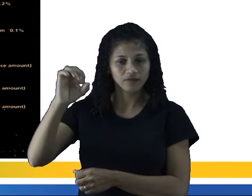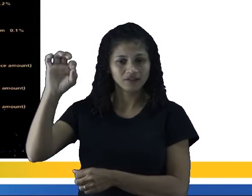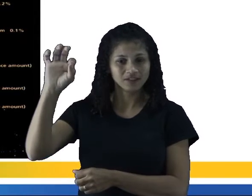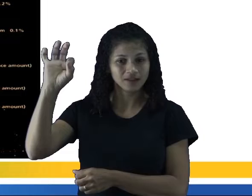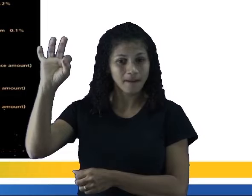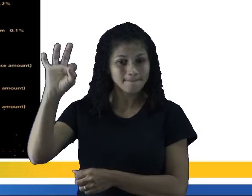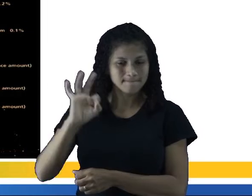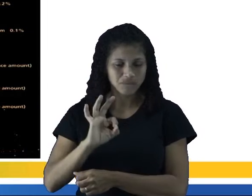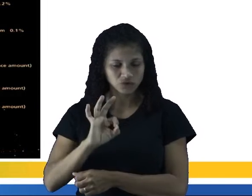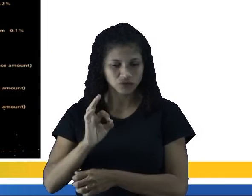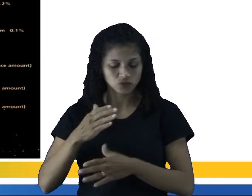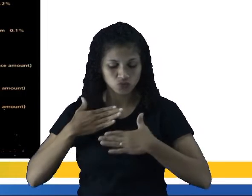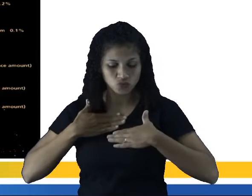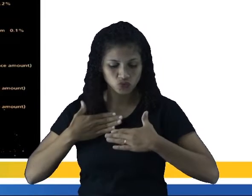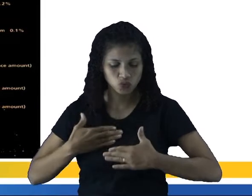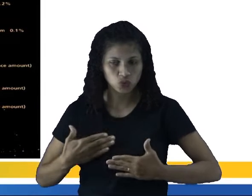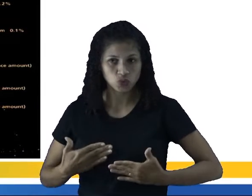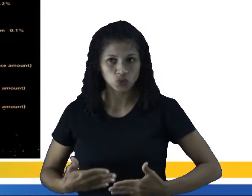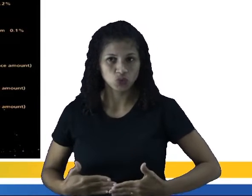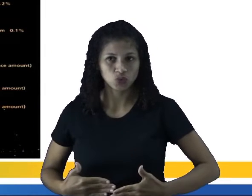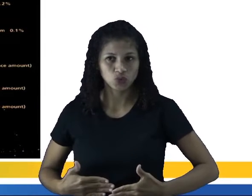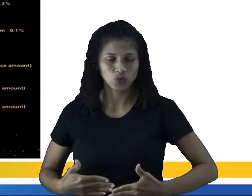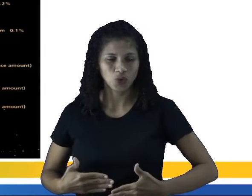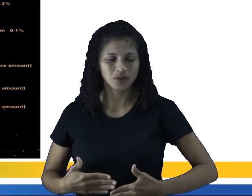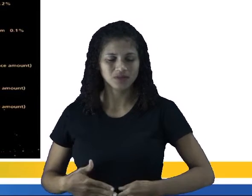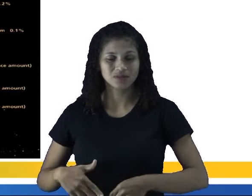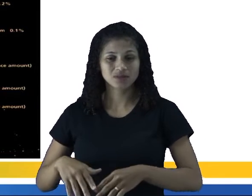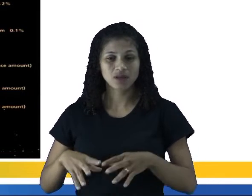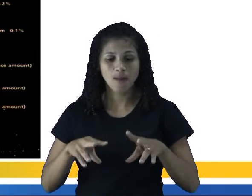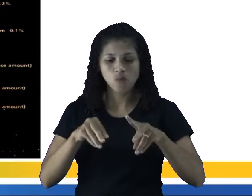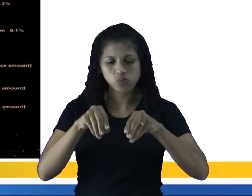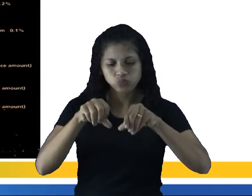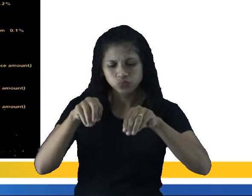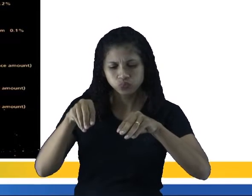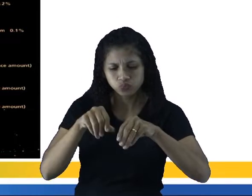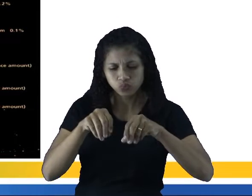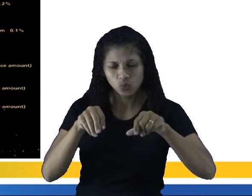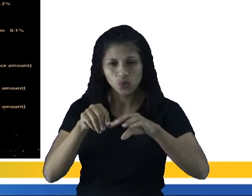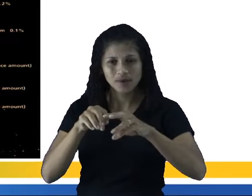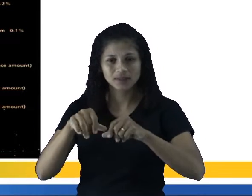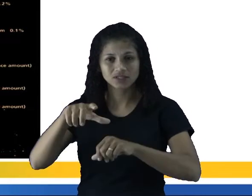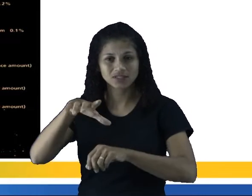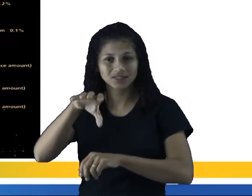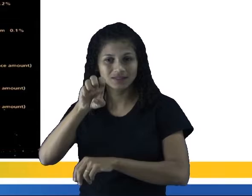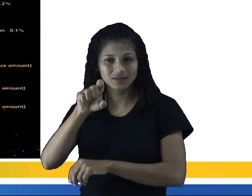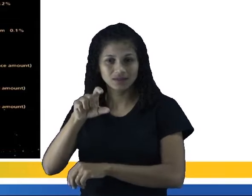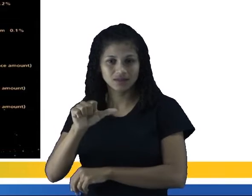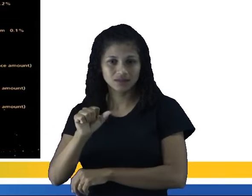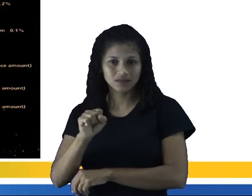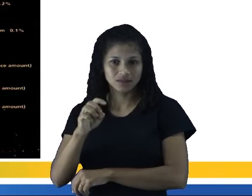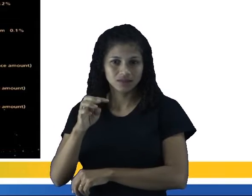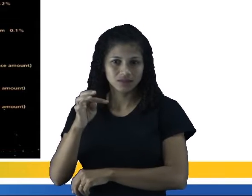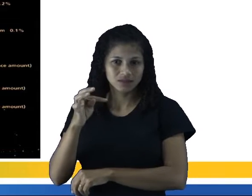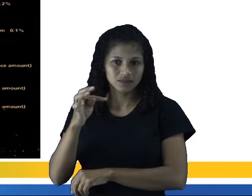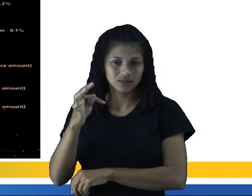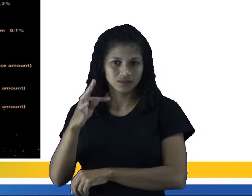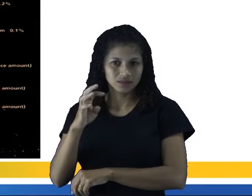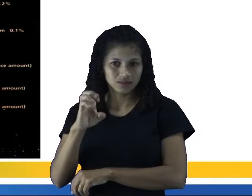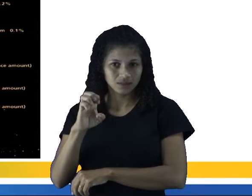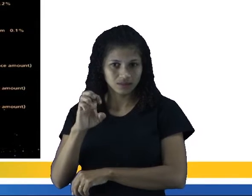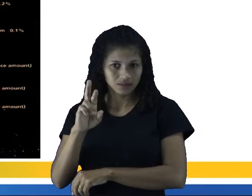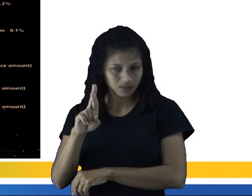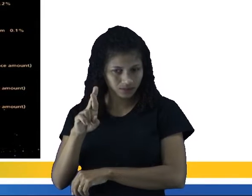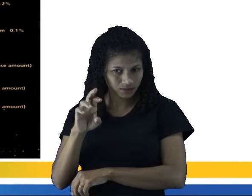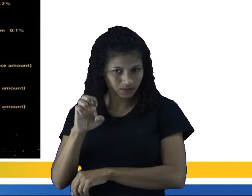estrela, gente. Então, a gente é tudo feito de poeirinhas de estrelas, né? Então, essas poeiras de estrelas, elas são criadoras